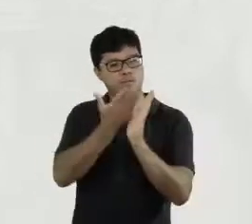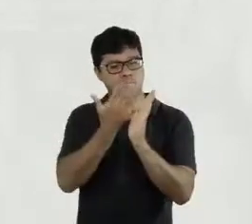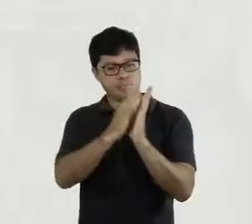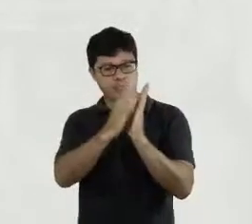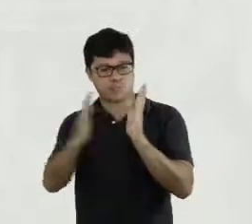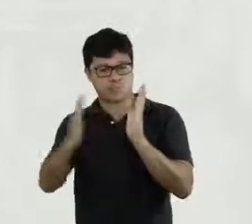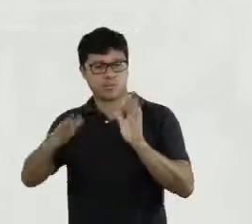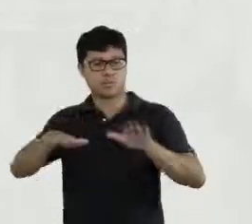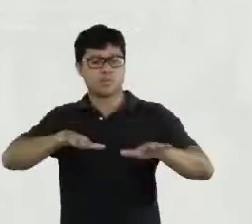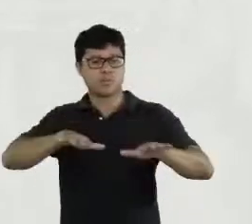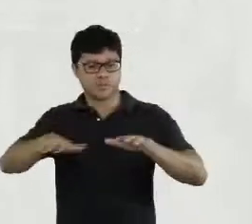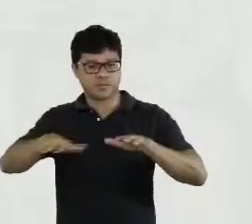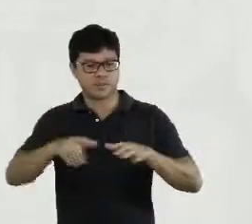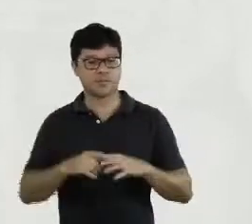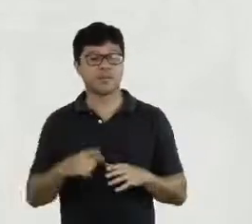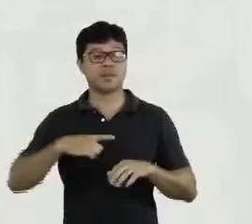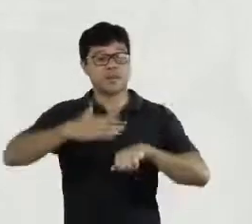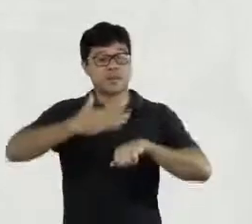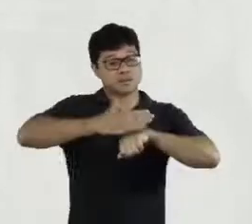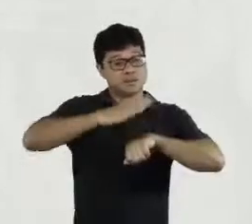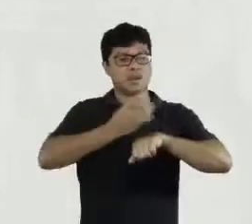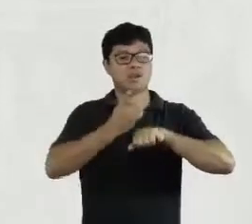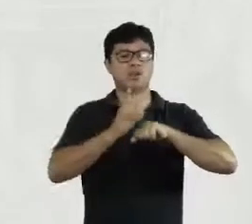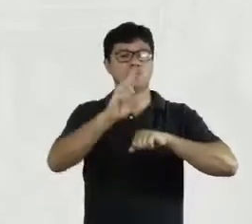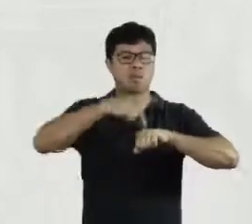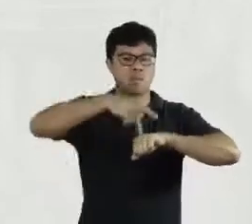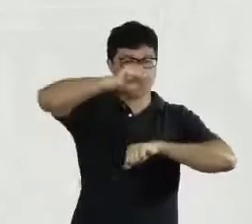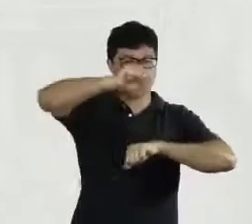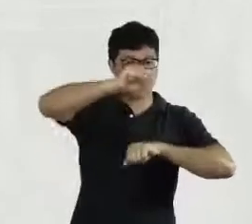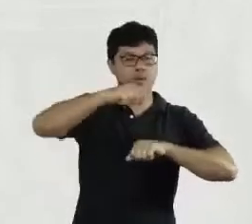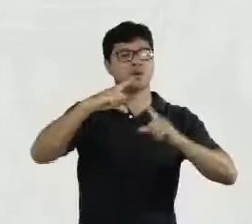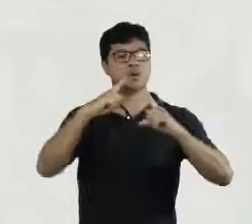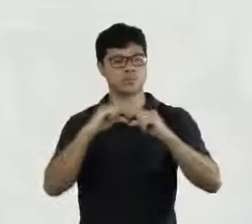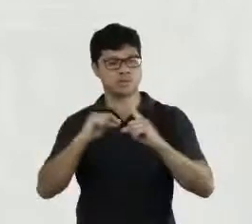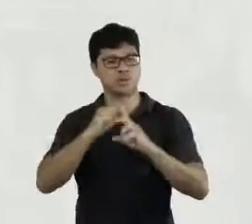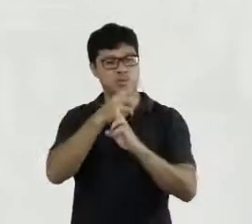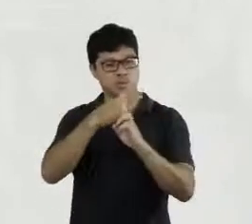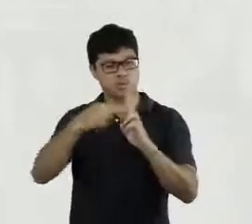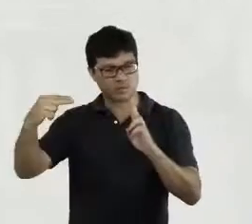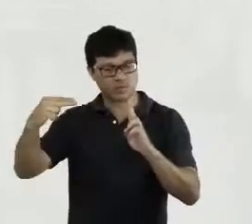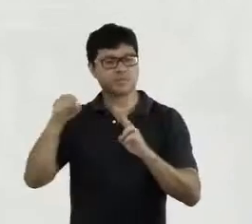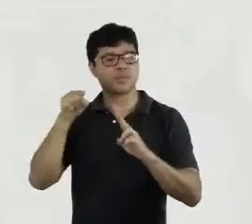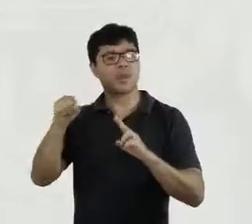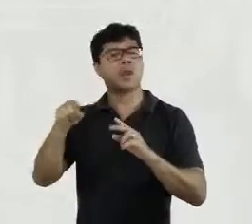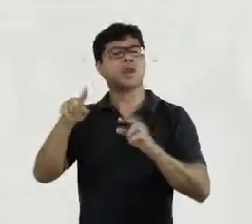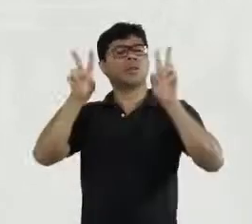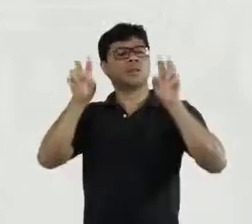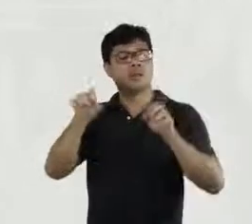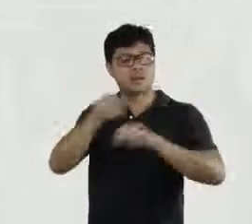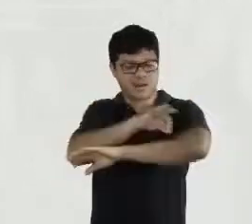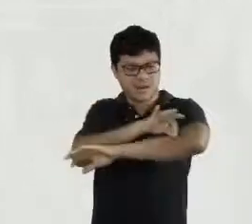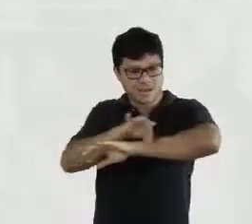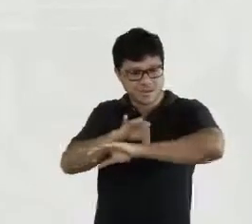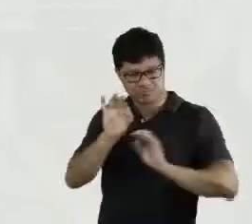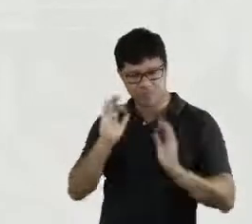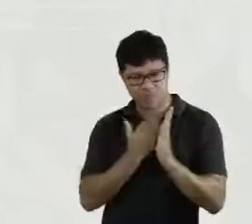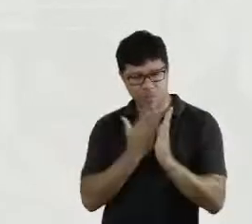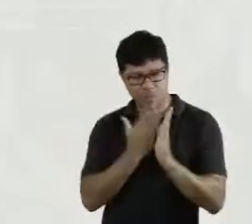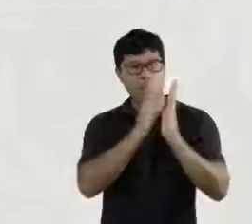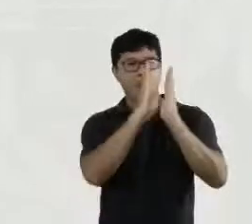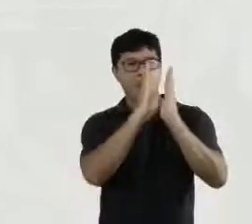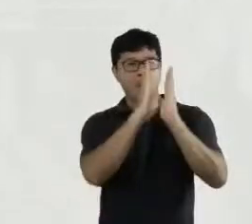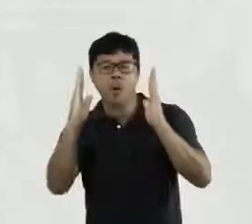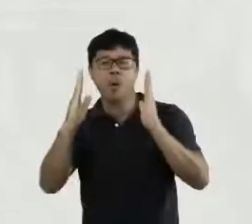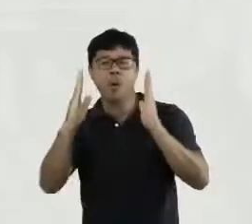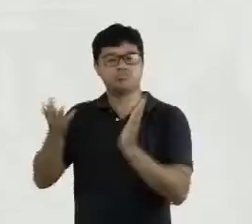bibliográfico. Realiza estágio de pós-doutorado na Universidade de Brasília, com o projeto intitulado Arquitetura do Catálogo